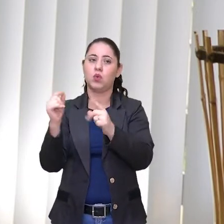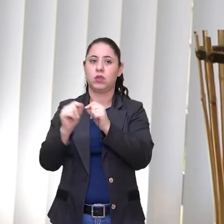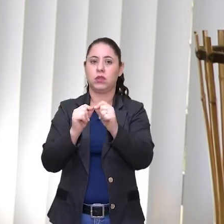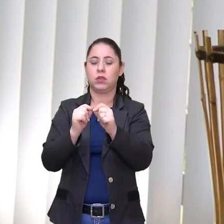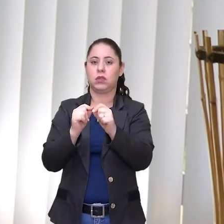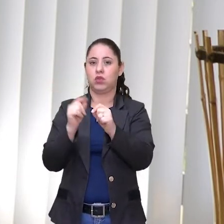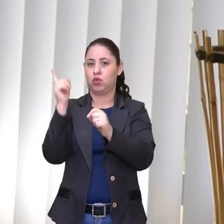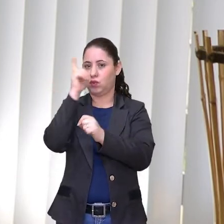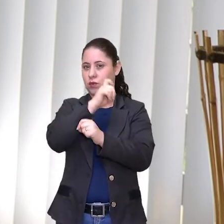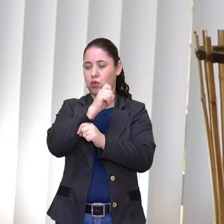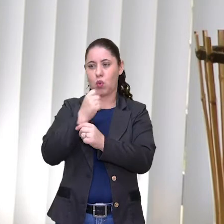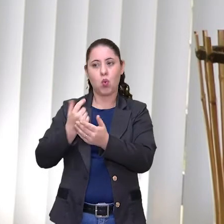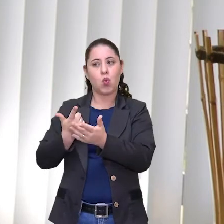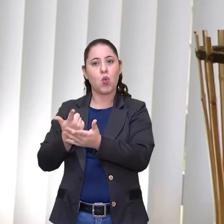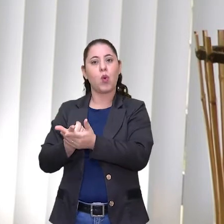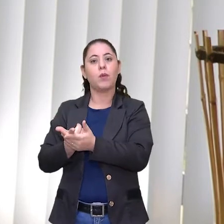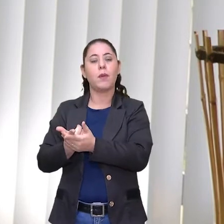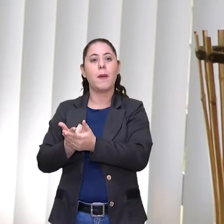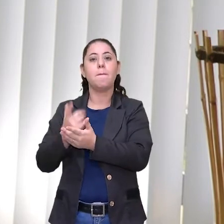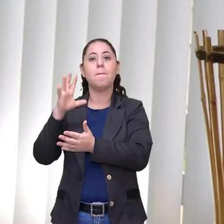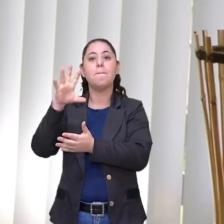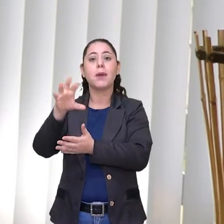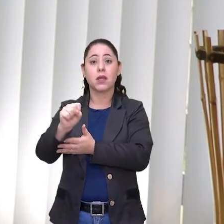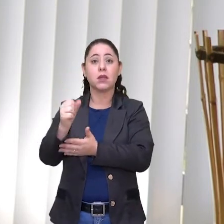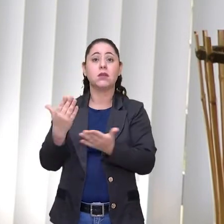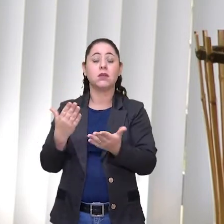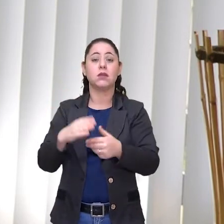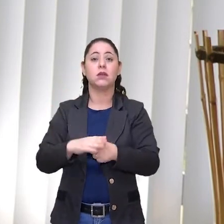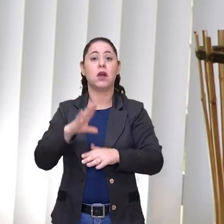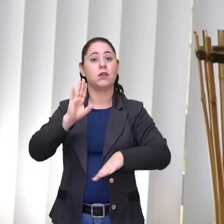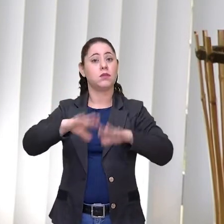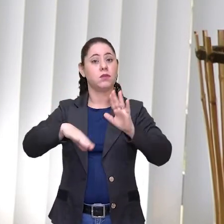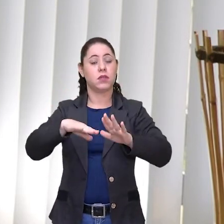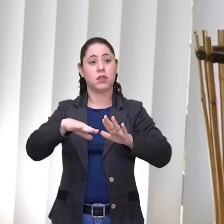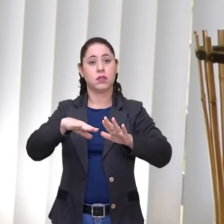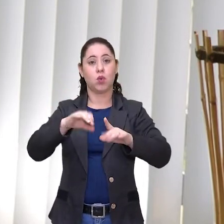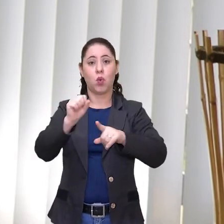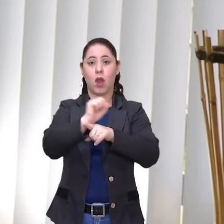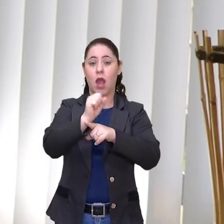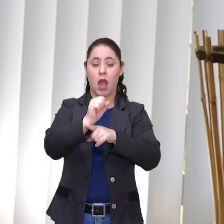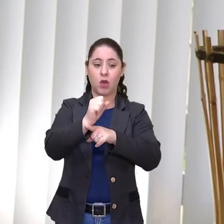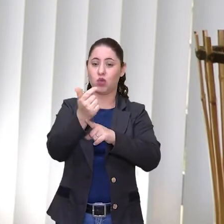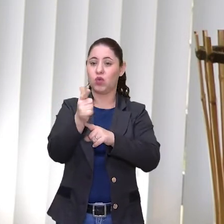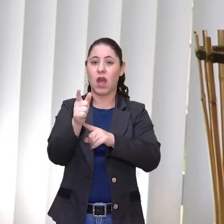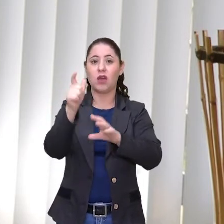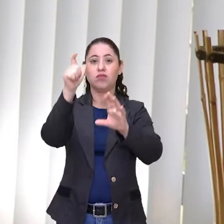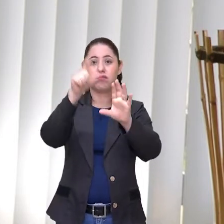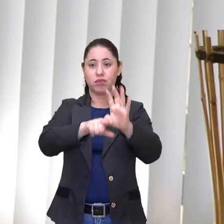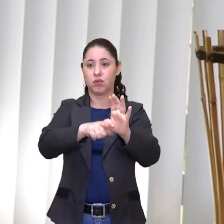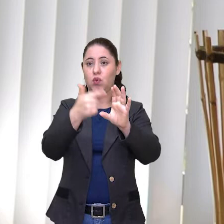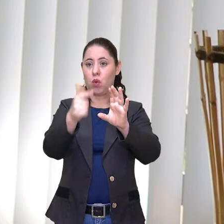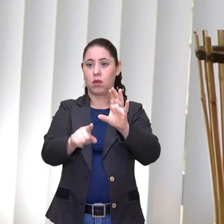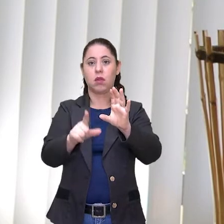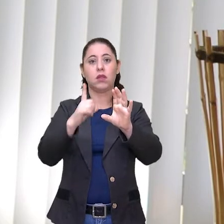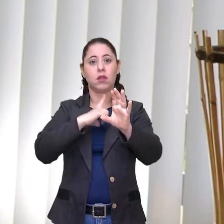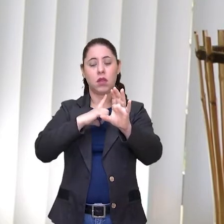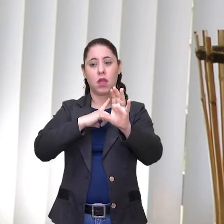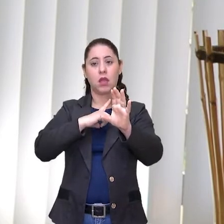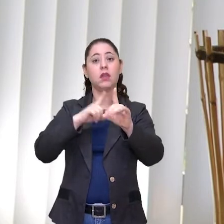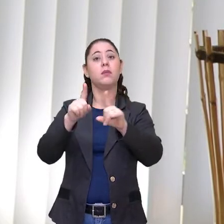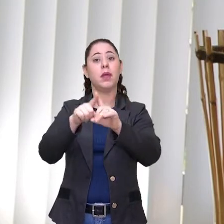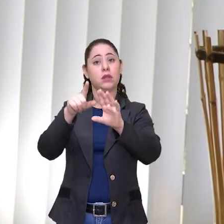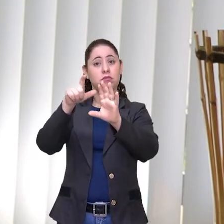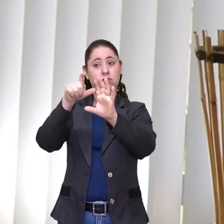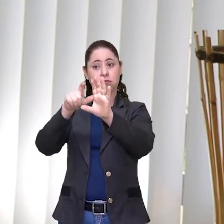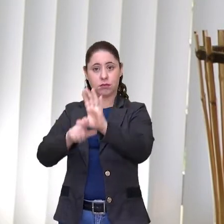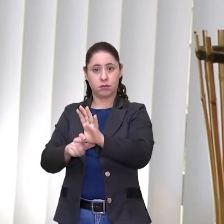alguma resistência para conseguir alcançá-lo, porque às vezes o bem não está com o credor, pode estar também nas